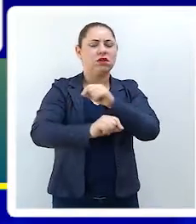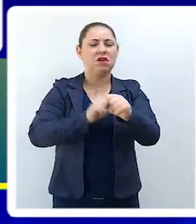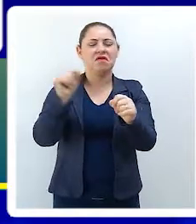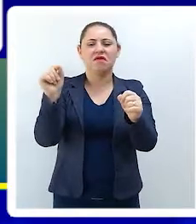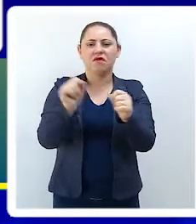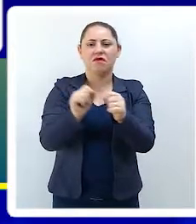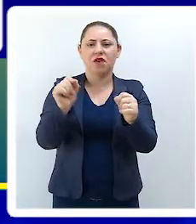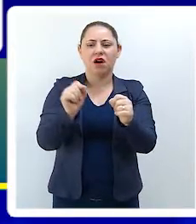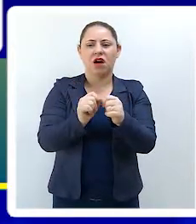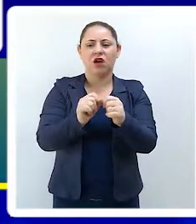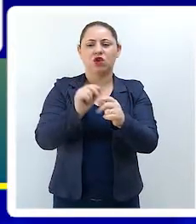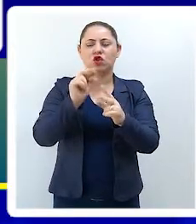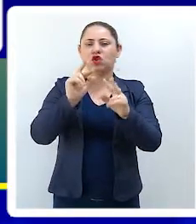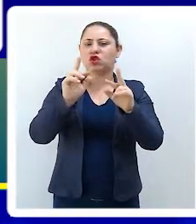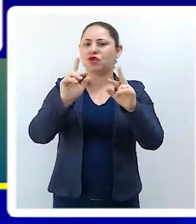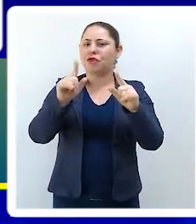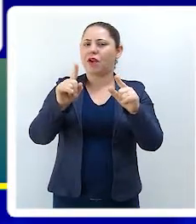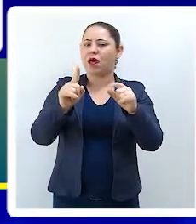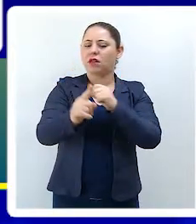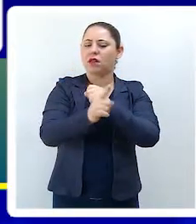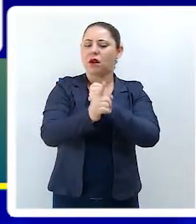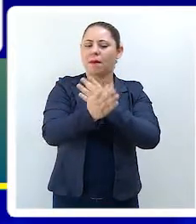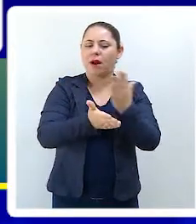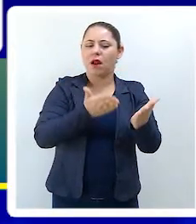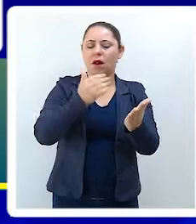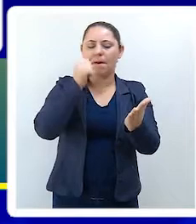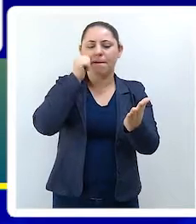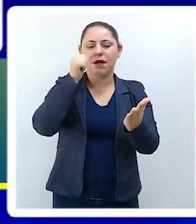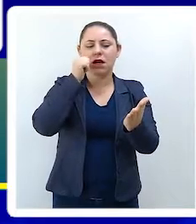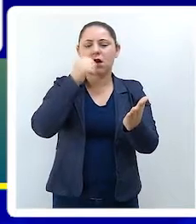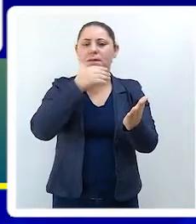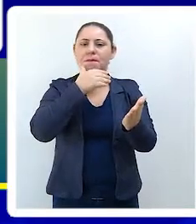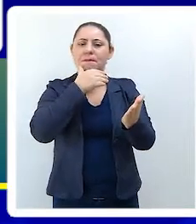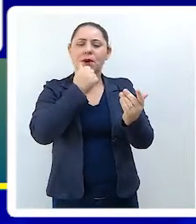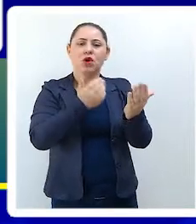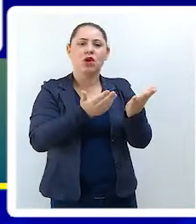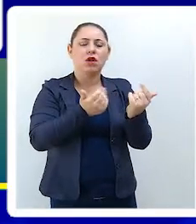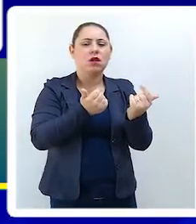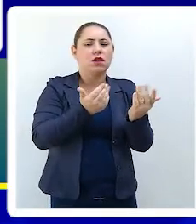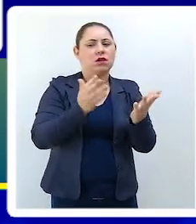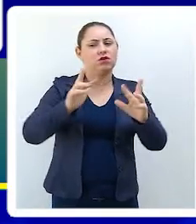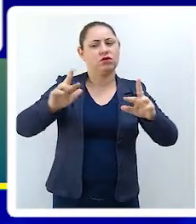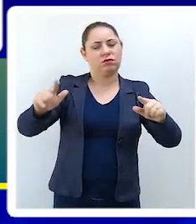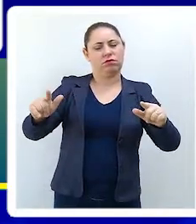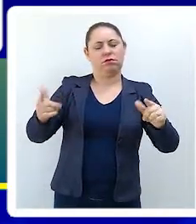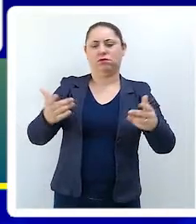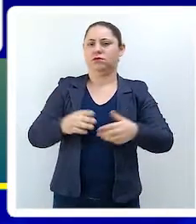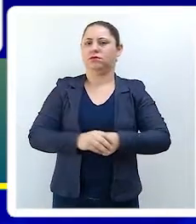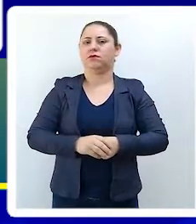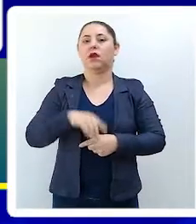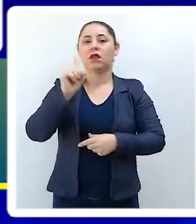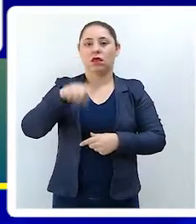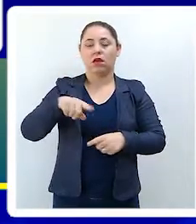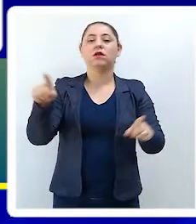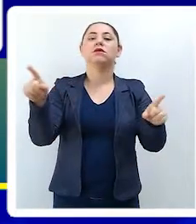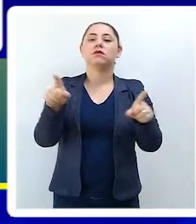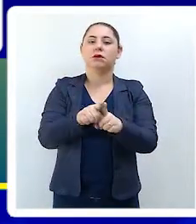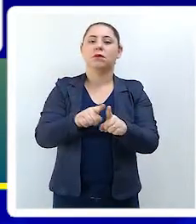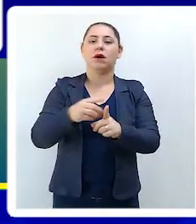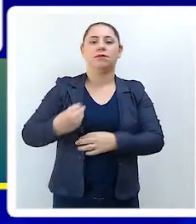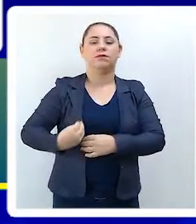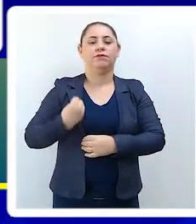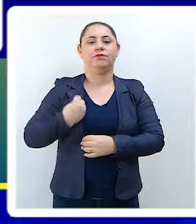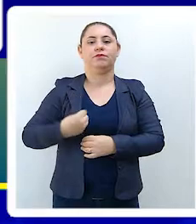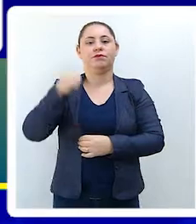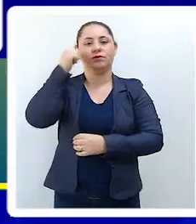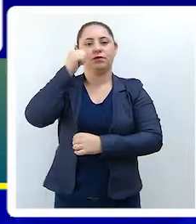que proporciona o tratamento desigual para meninas e mulheres. Nós temos também a questão